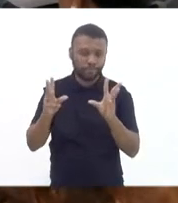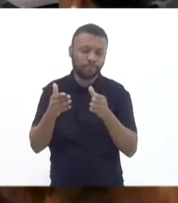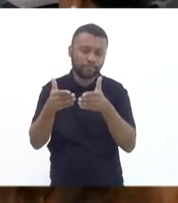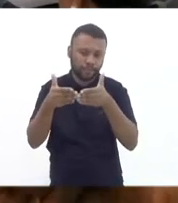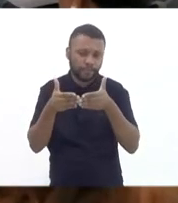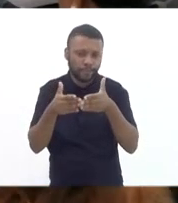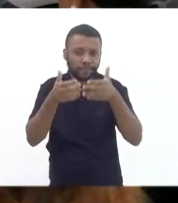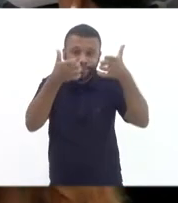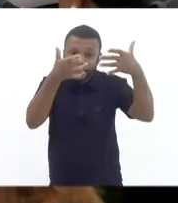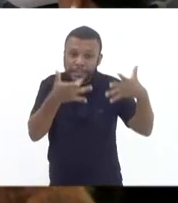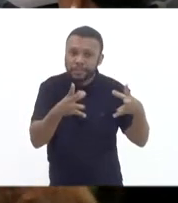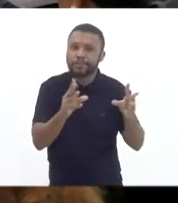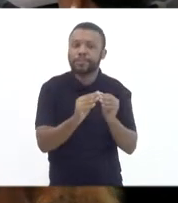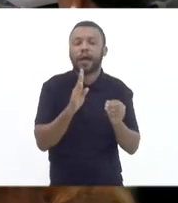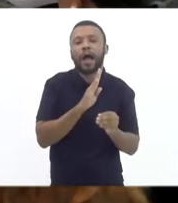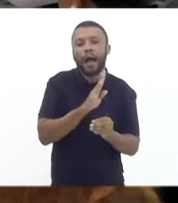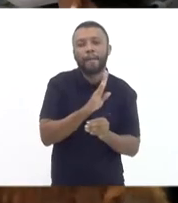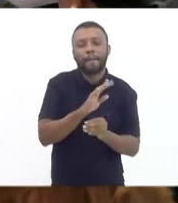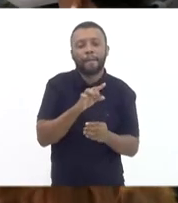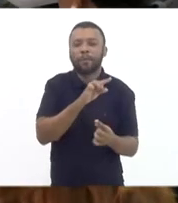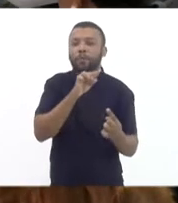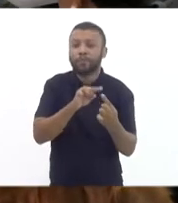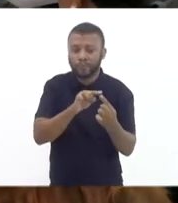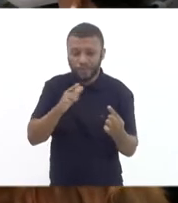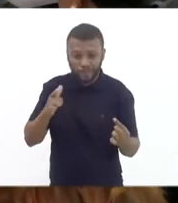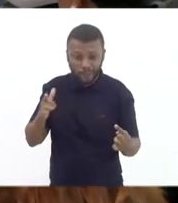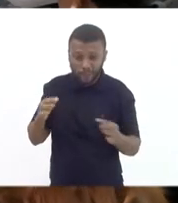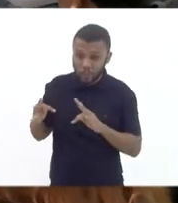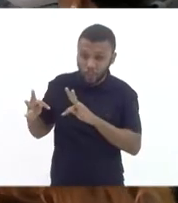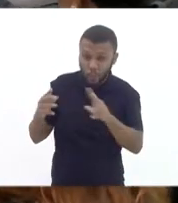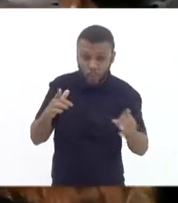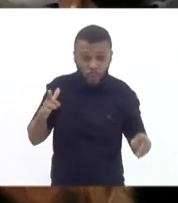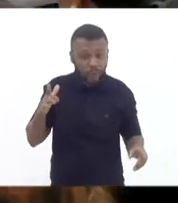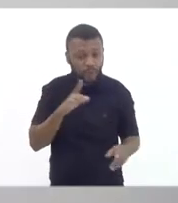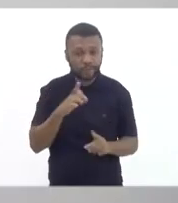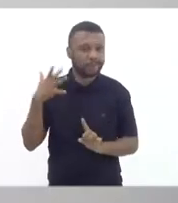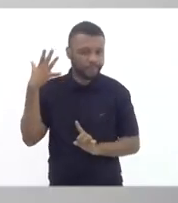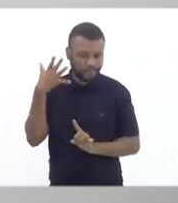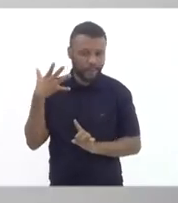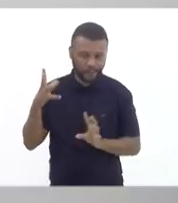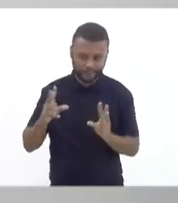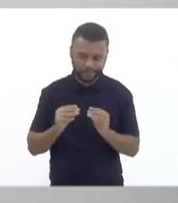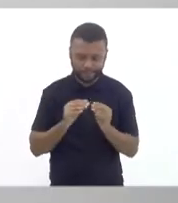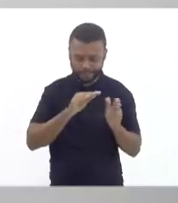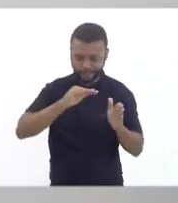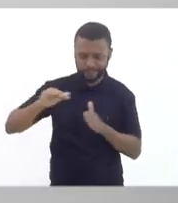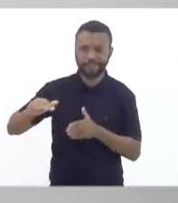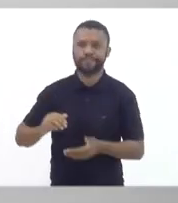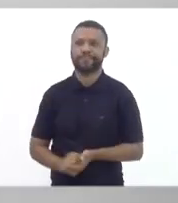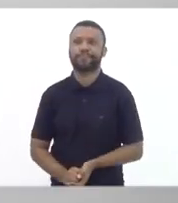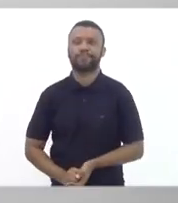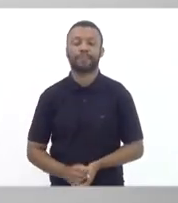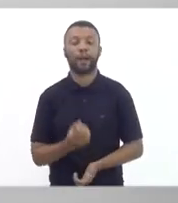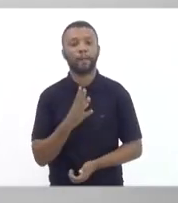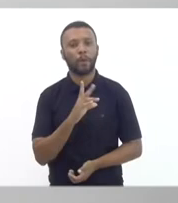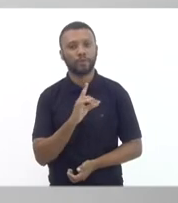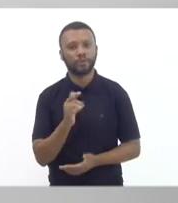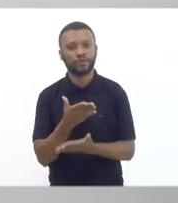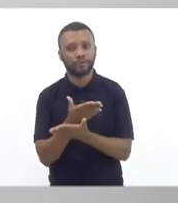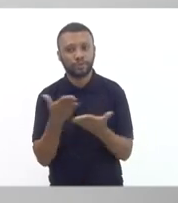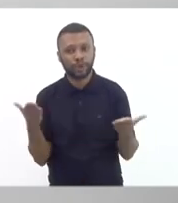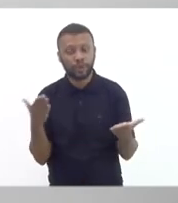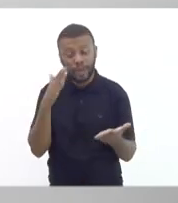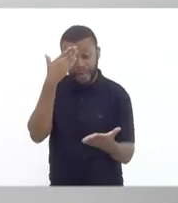Bom dia a todos. Conseguir que todos sejam ouvidos. Bom dia a todos. Acredito que tudo já